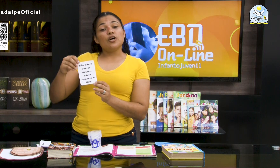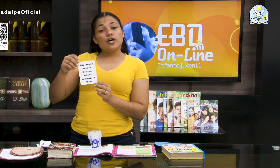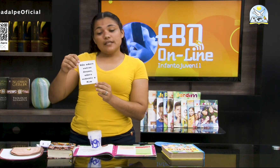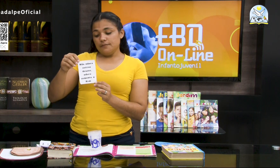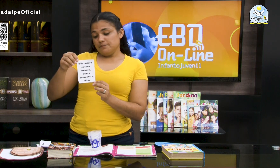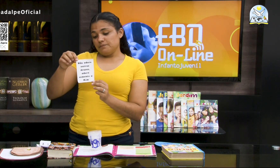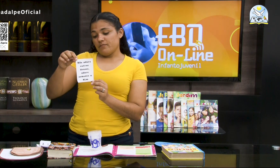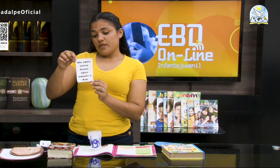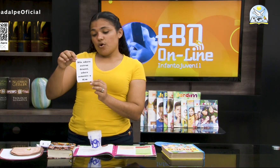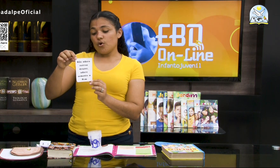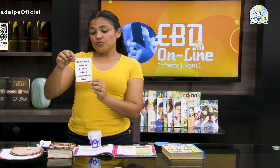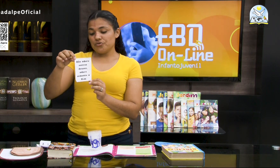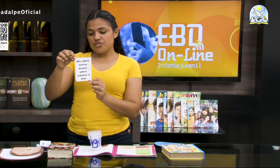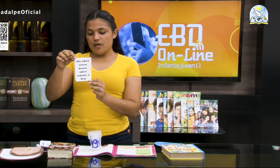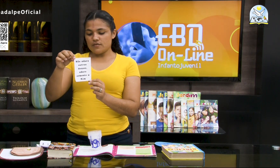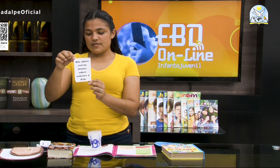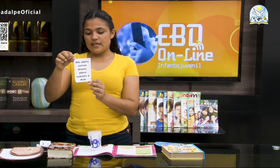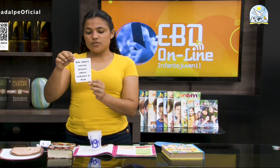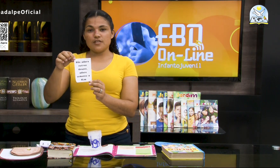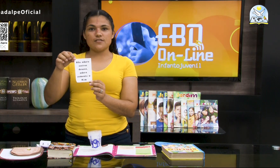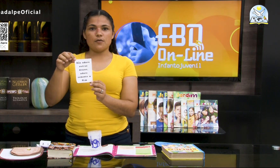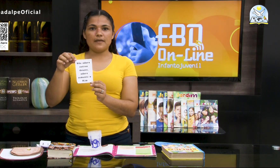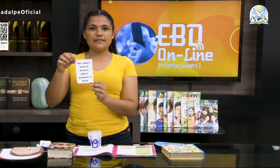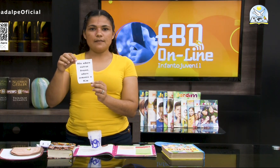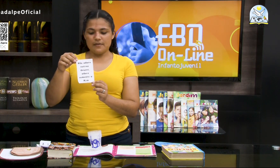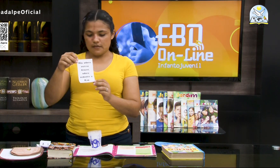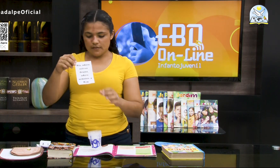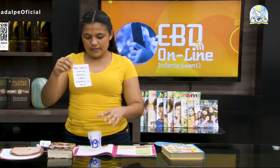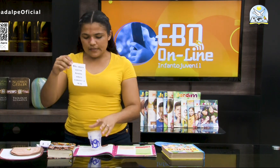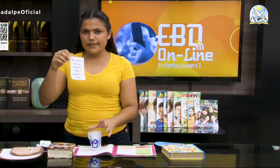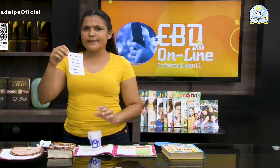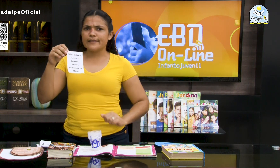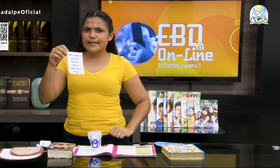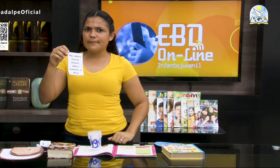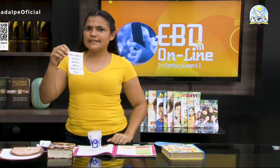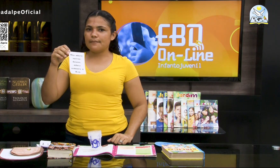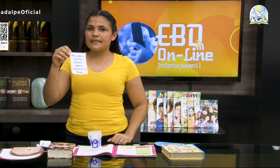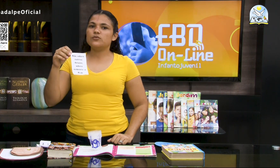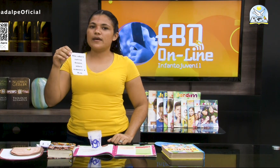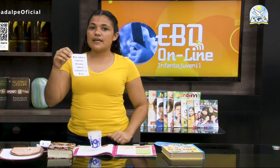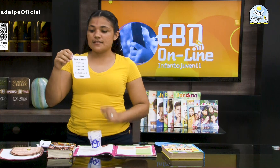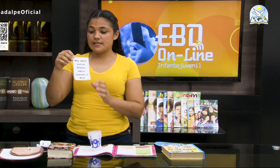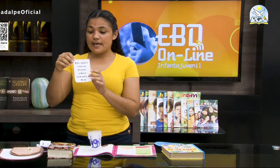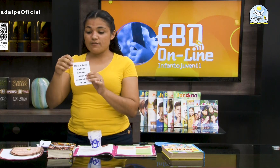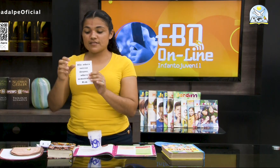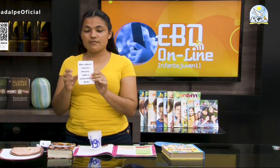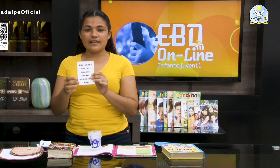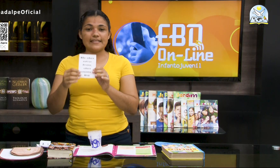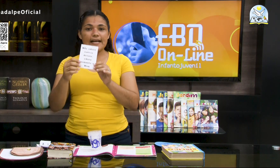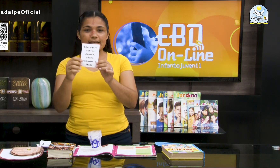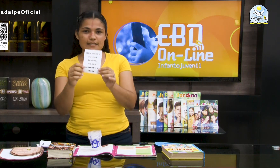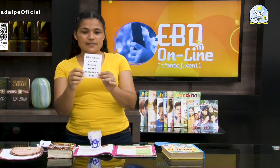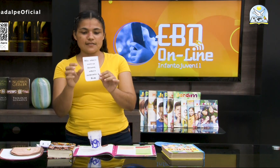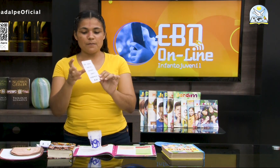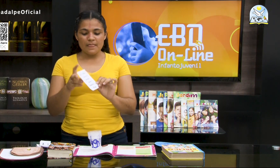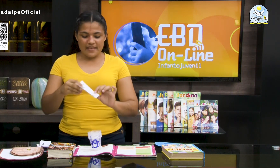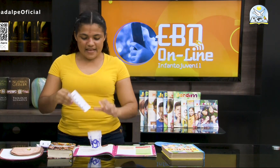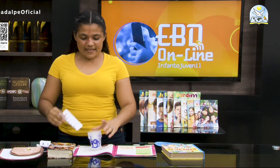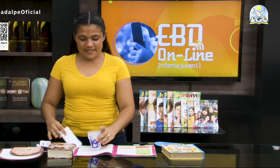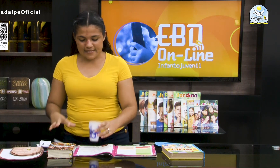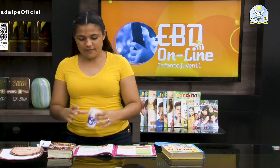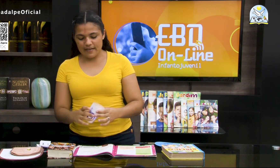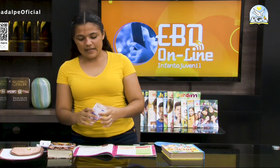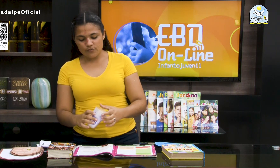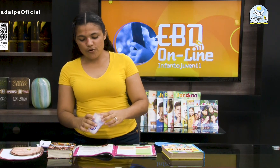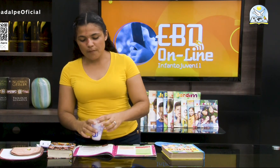Não adorem outros deuses, adore somente a mim. E que mandamento é esse? E aí você vai dar à criança, e